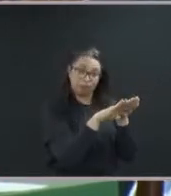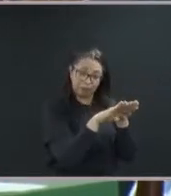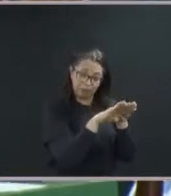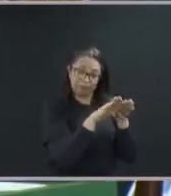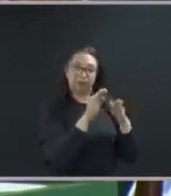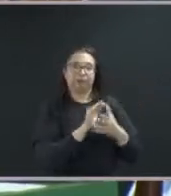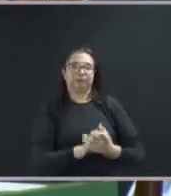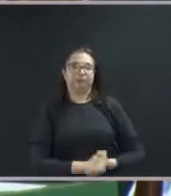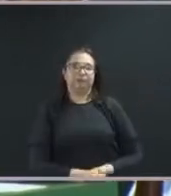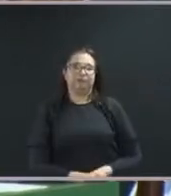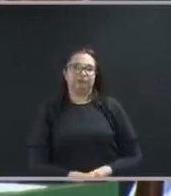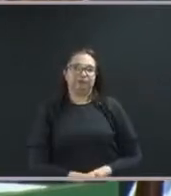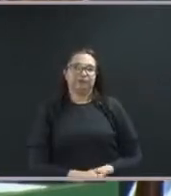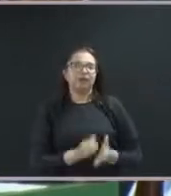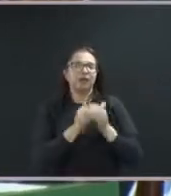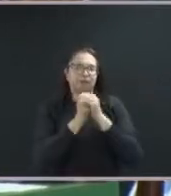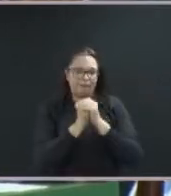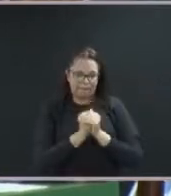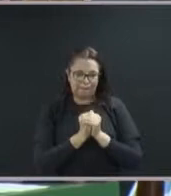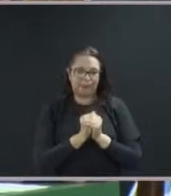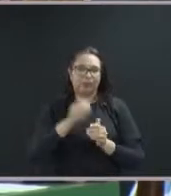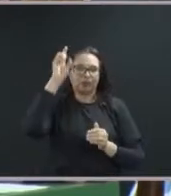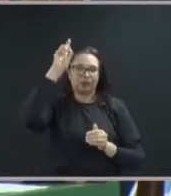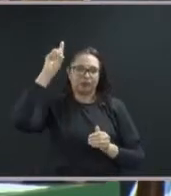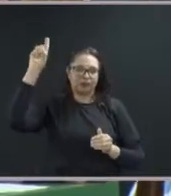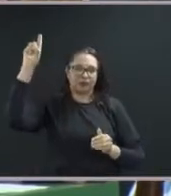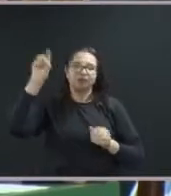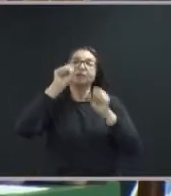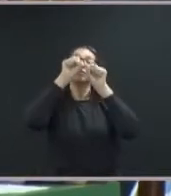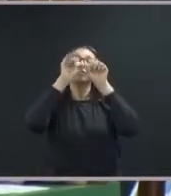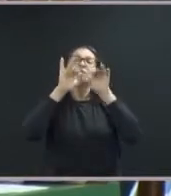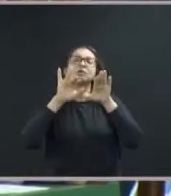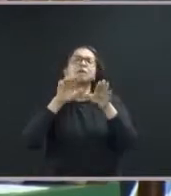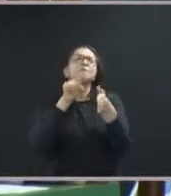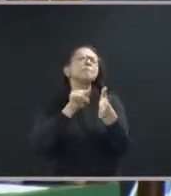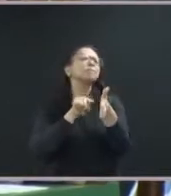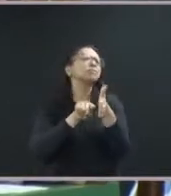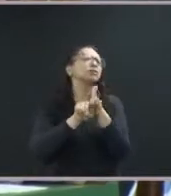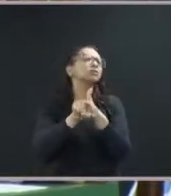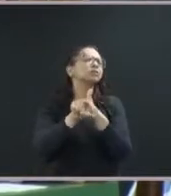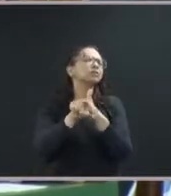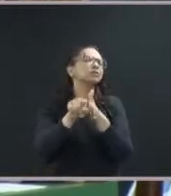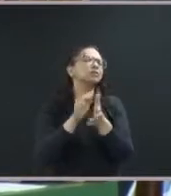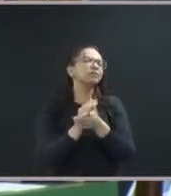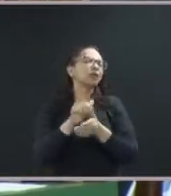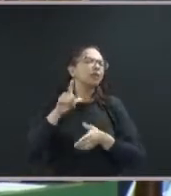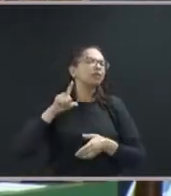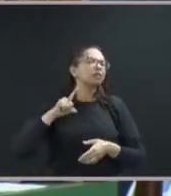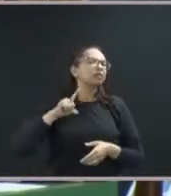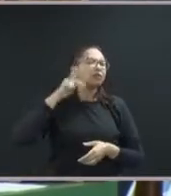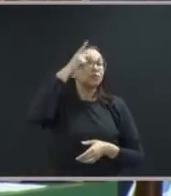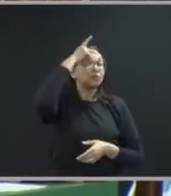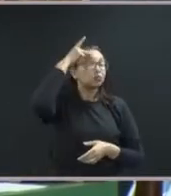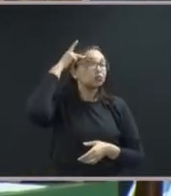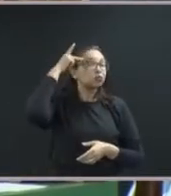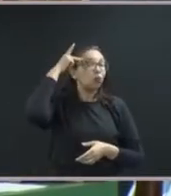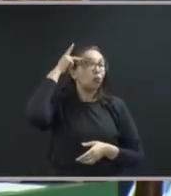Amém? Deus abençoe. Eu gostaria de perguntar nessa noite. Se tem alguém no nosso